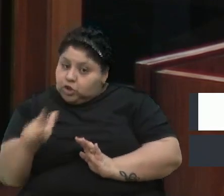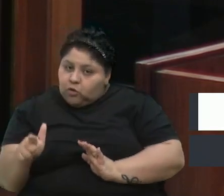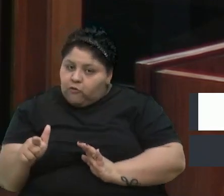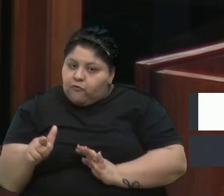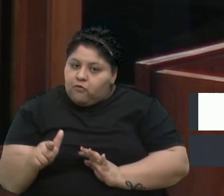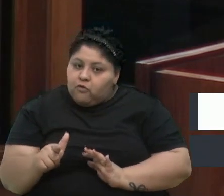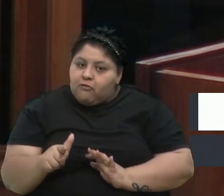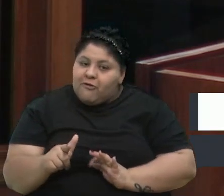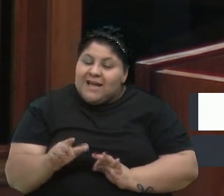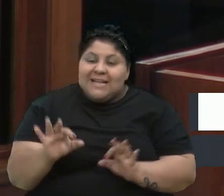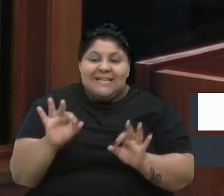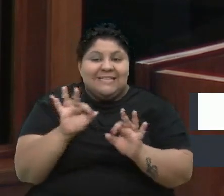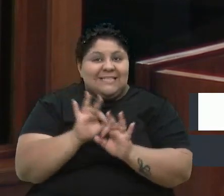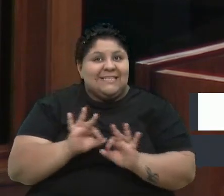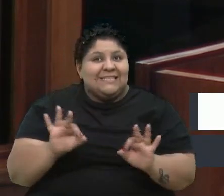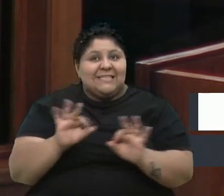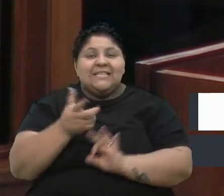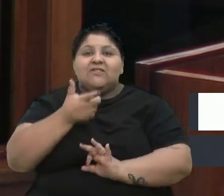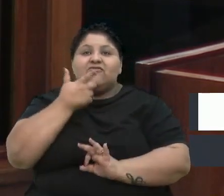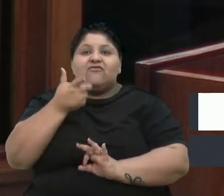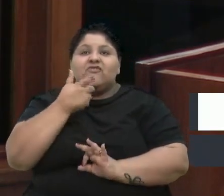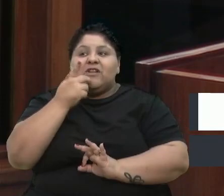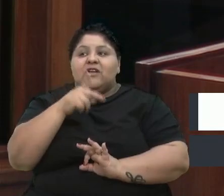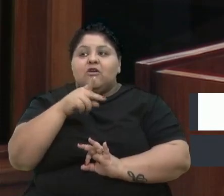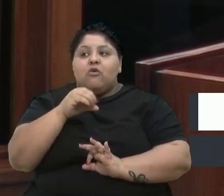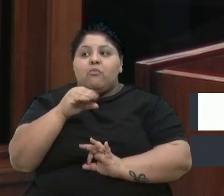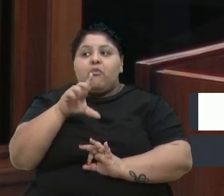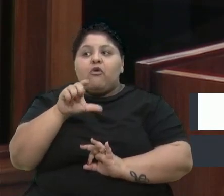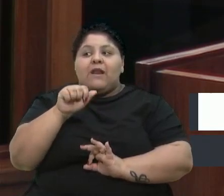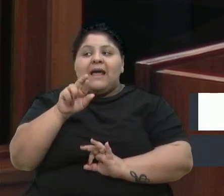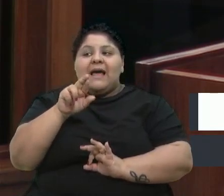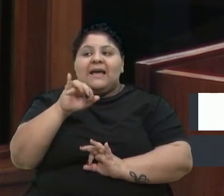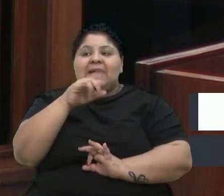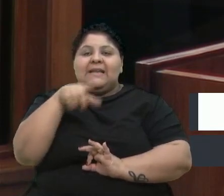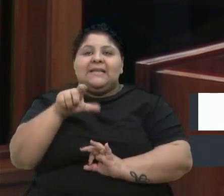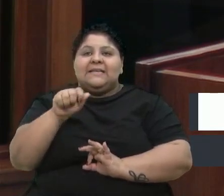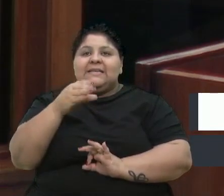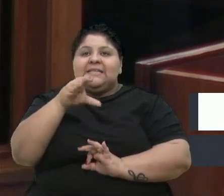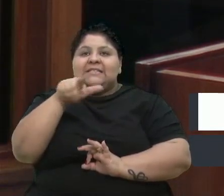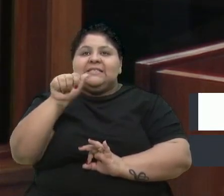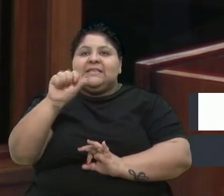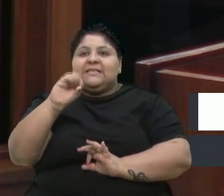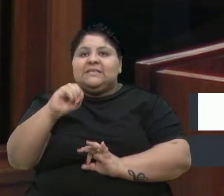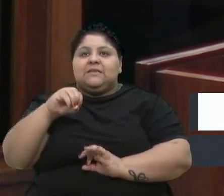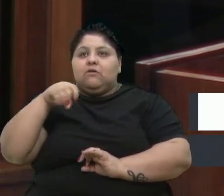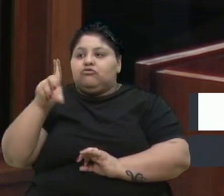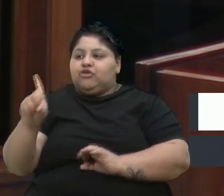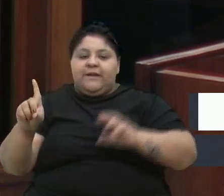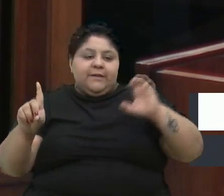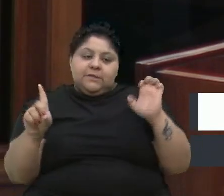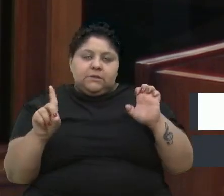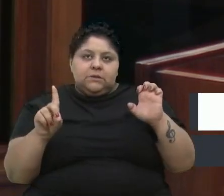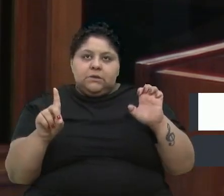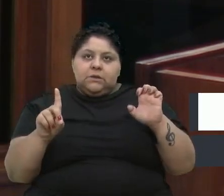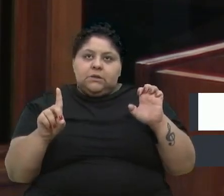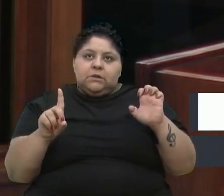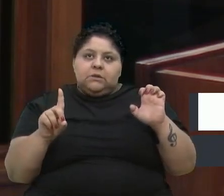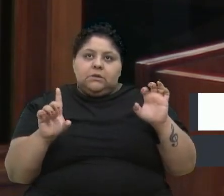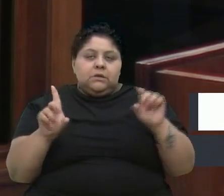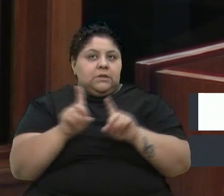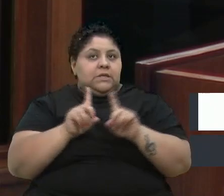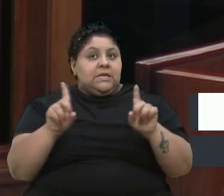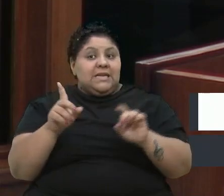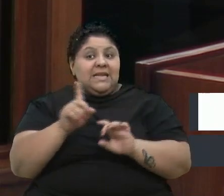Ninguém falou em polarização de esquerda-direita, ninguém falou em